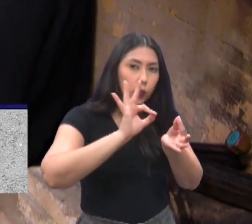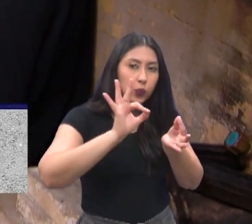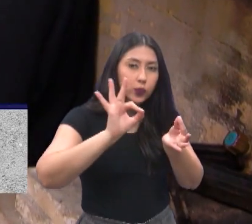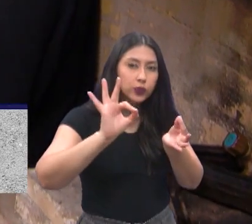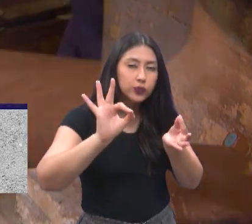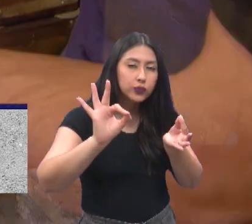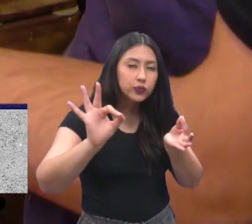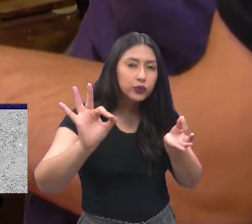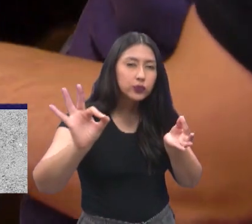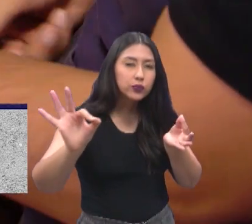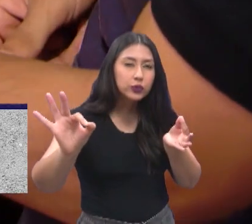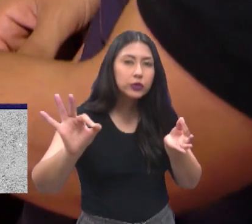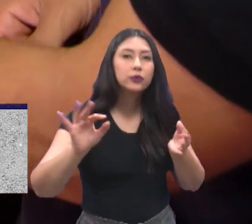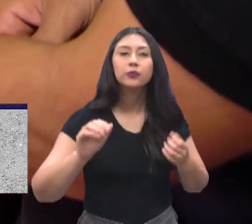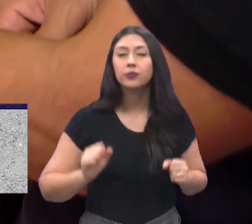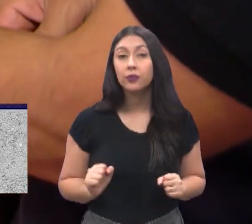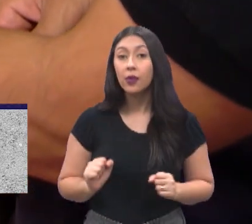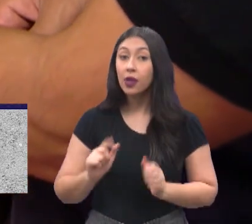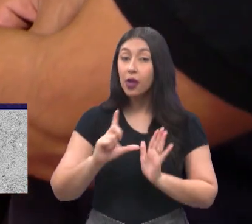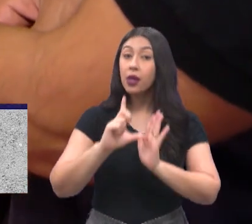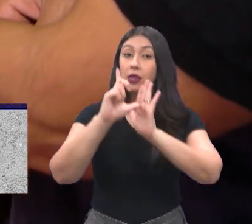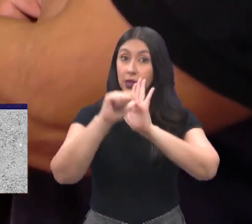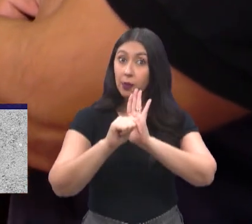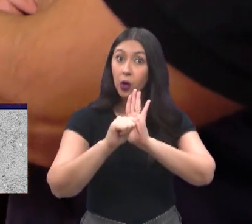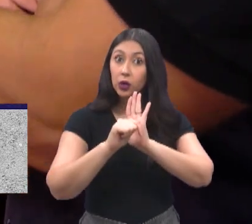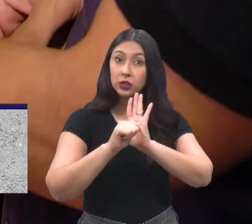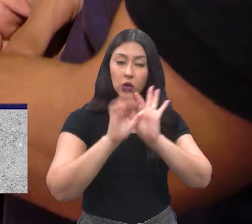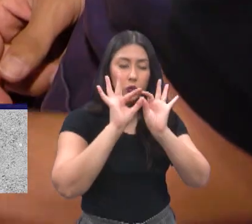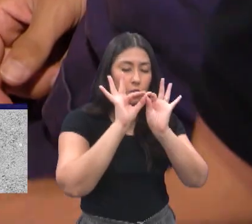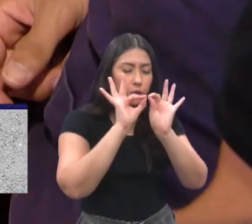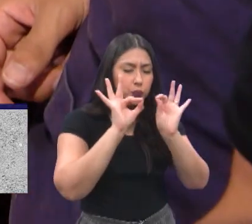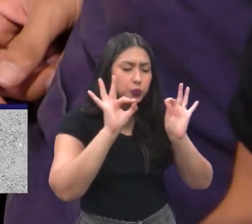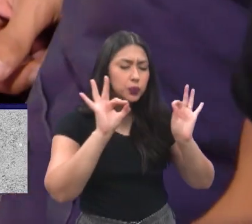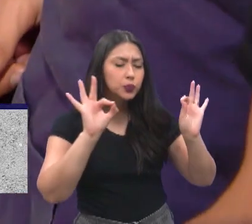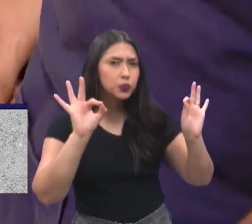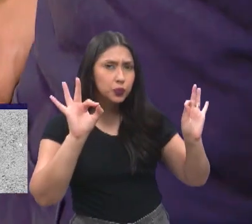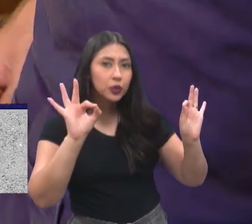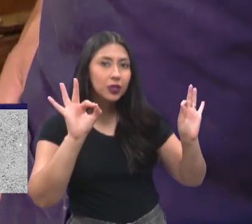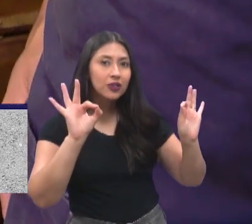comprida e cada vez mais fina. Depois que a gente chegar numa certa espessura, a gente vai escolher o tamanho da nossa aliança